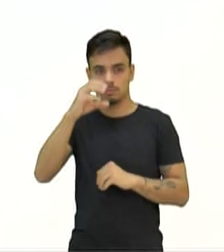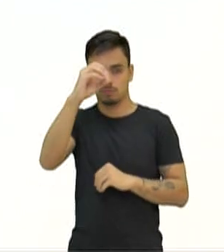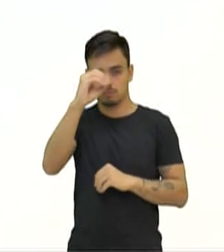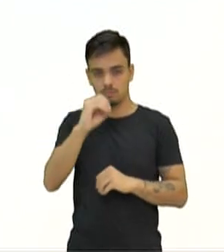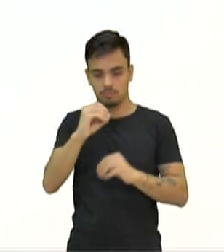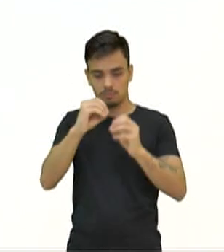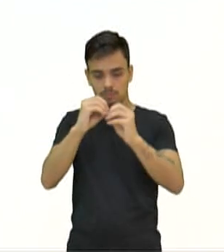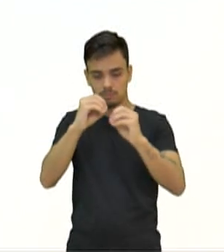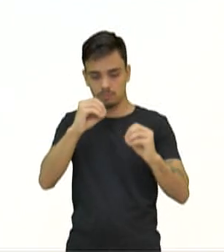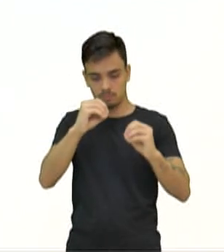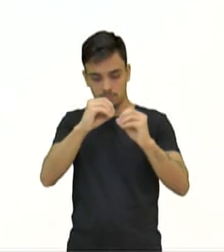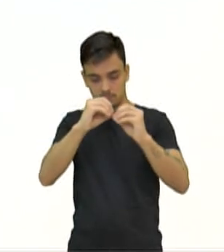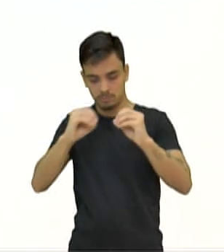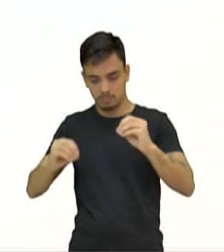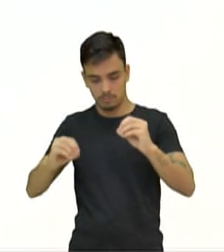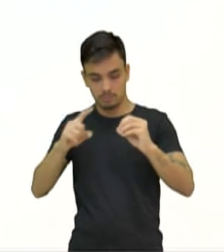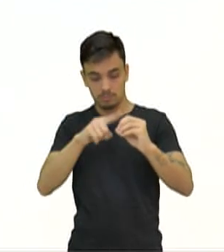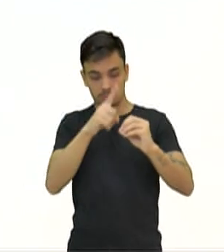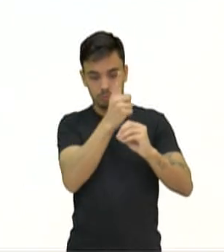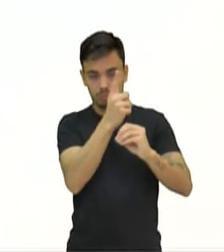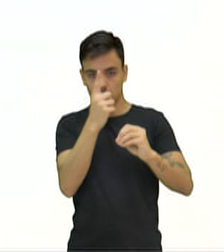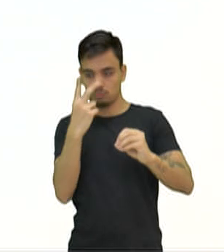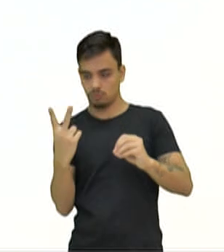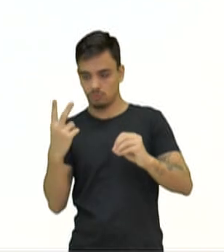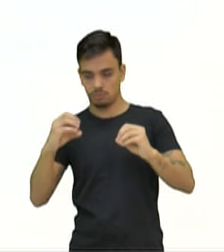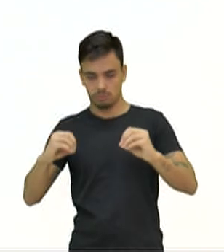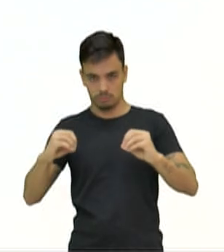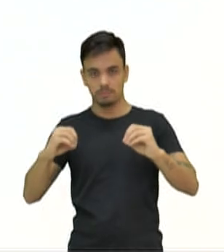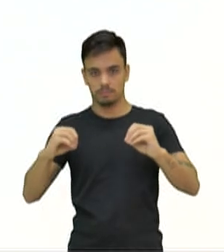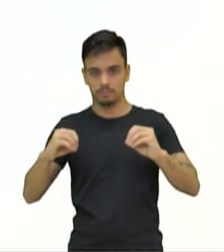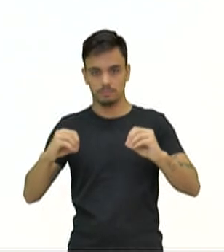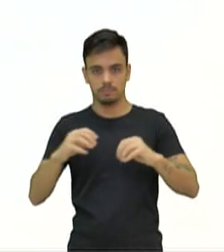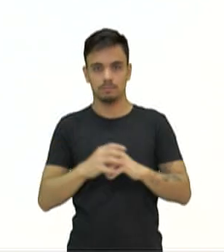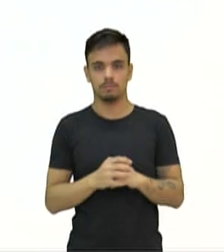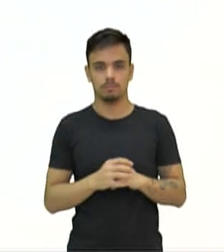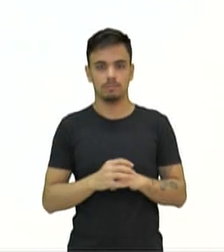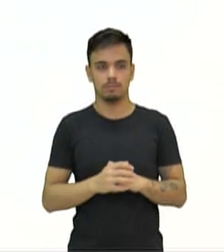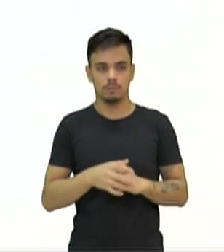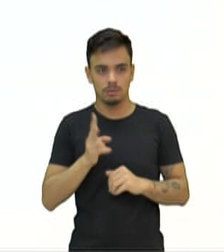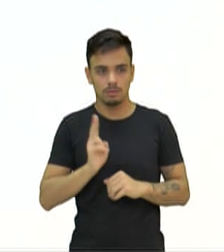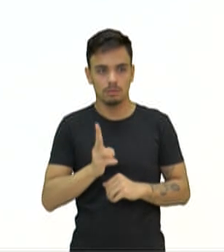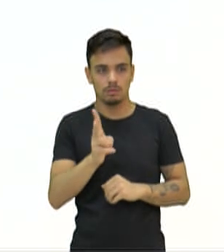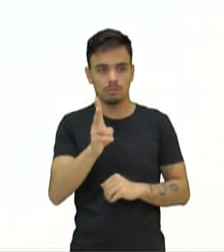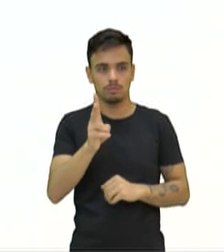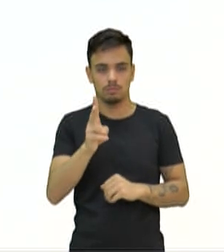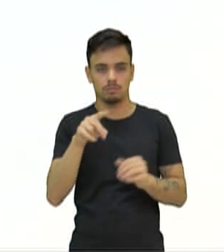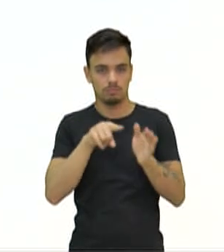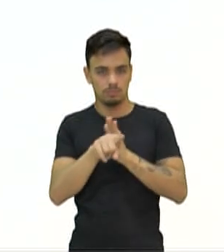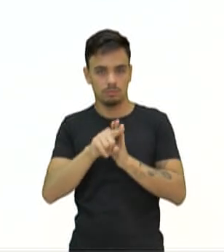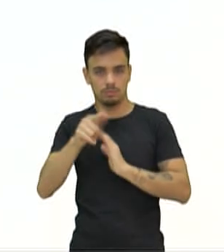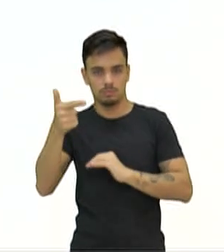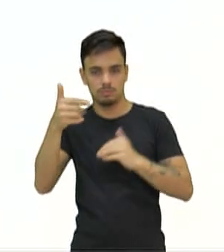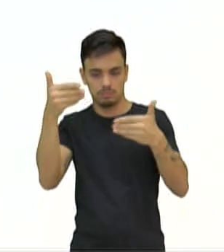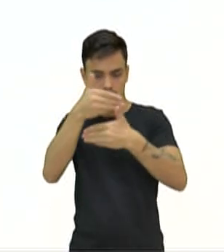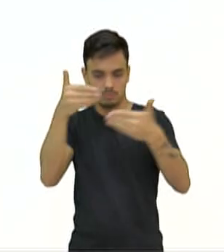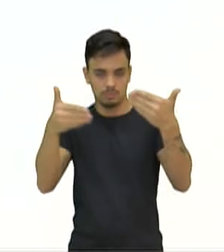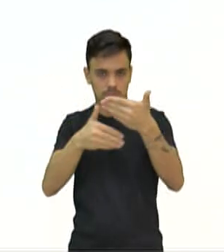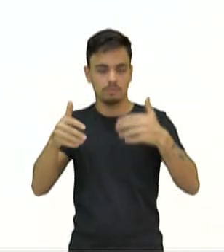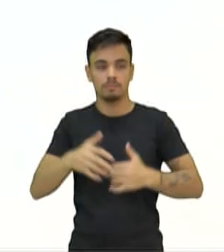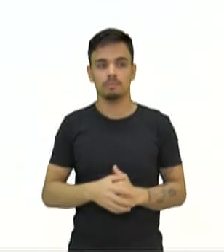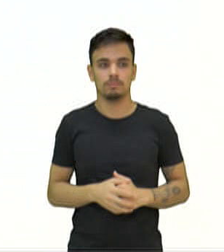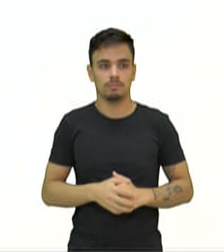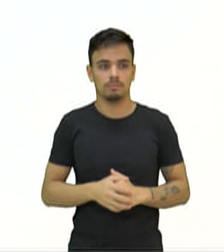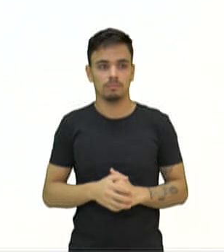blastômeros se separam, formando indivíduo 1 e indivíduo 2. Continua a questão no próximo slide.